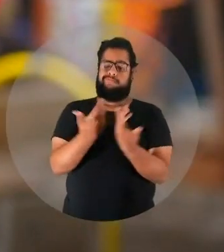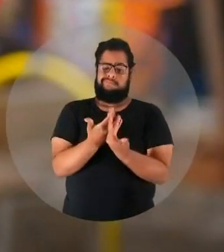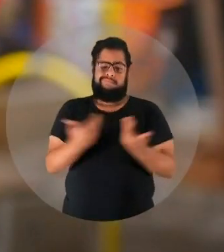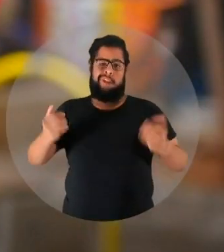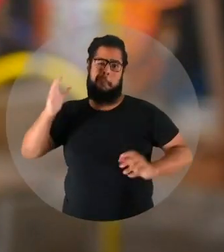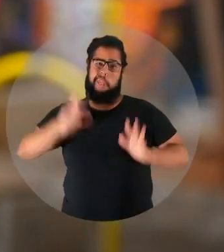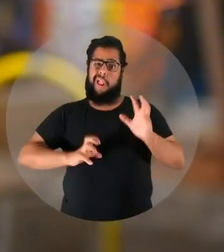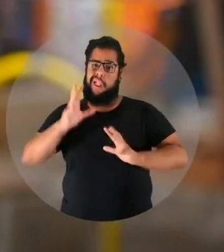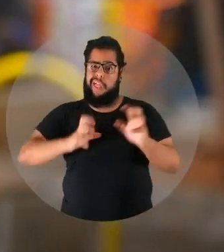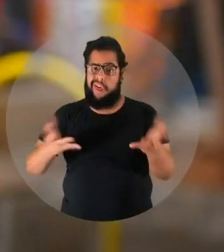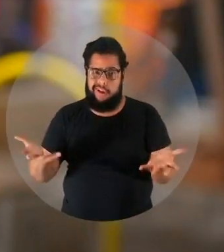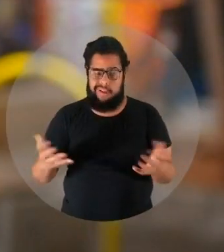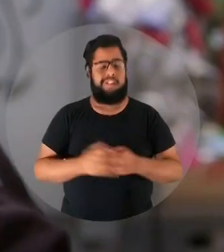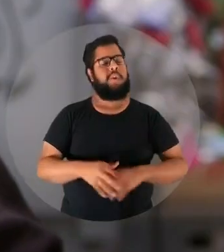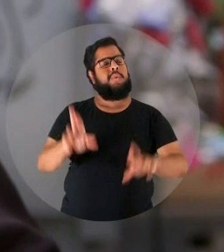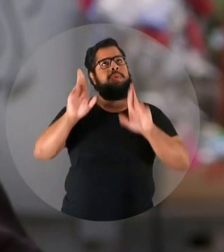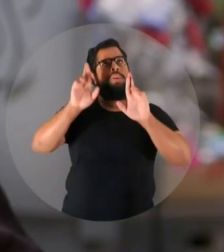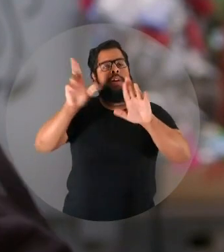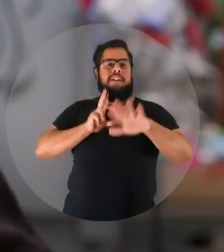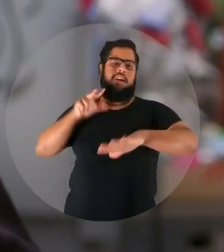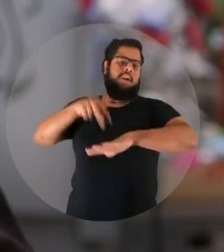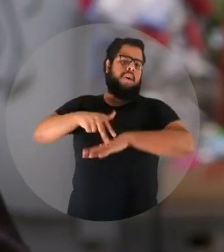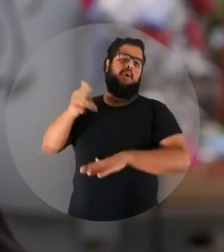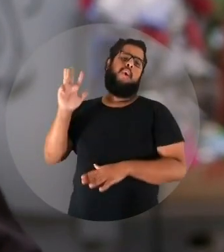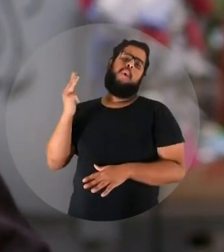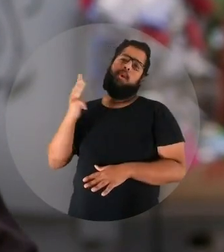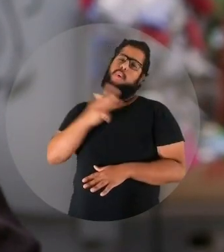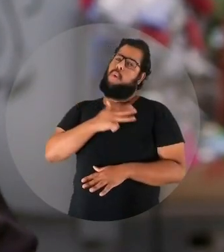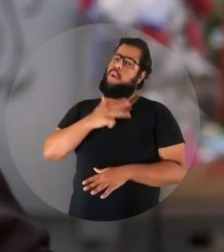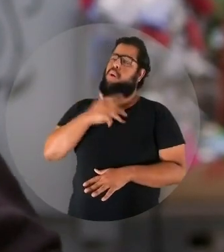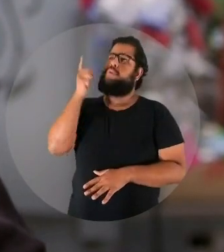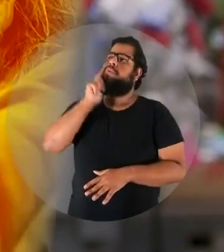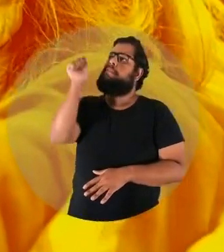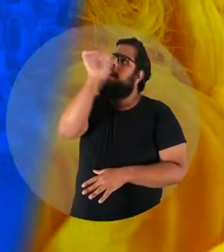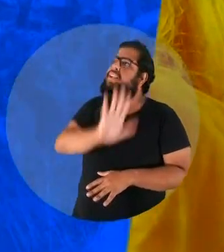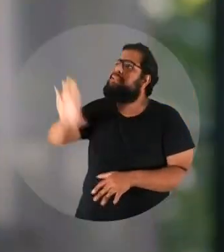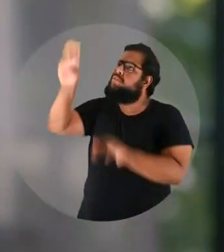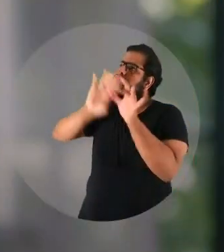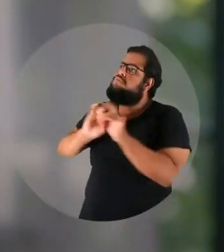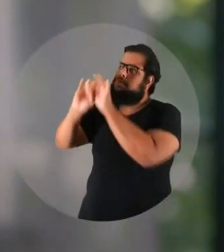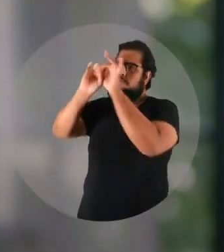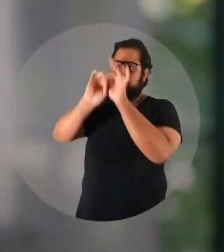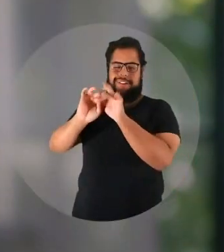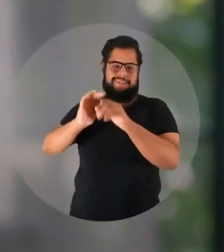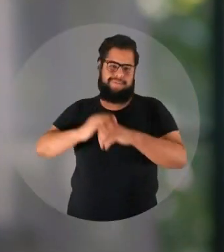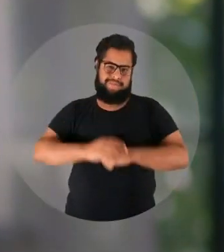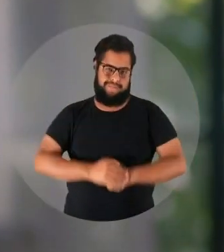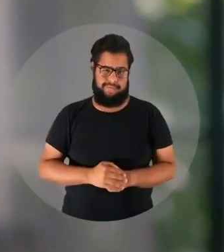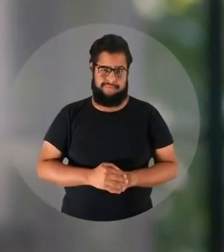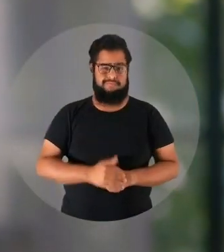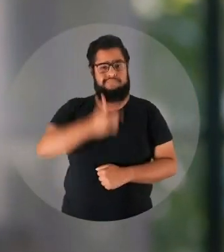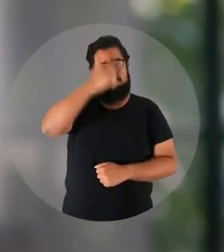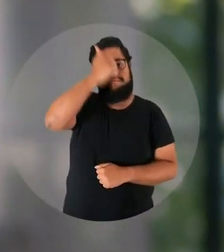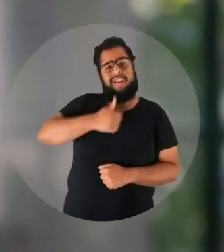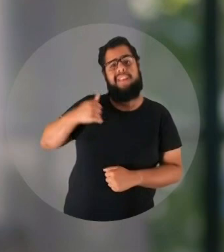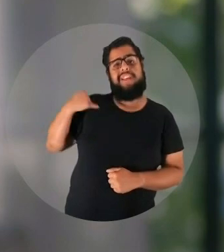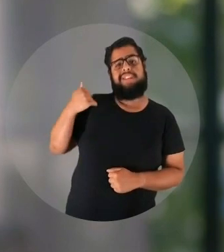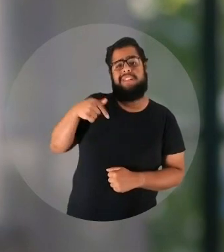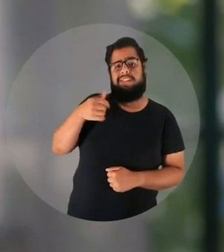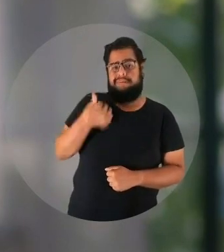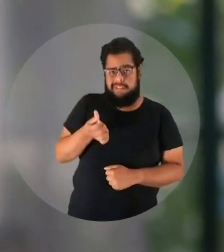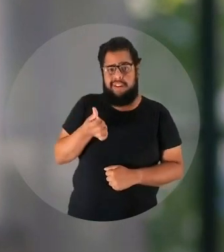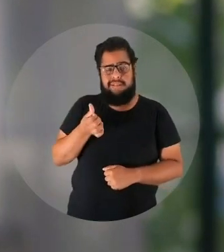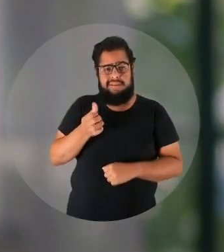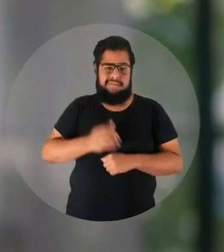querendo ou não, tá muito dividido, tá tendo muita briga. Espero que com Lula o Brasil se una mais. Eu sou uma pessoa que tenho